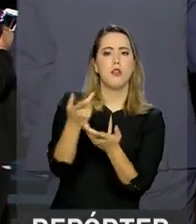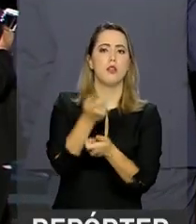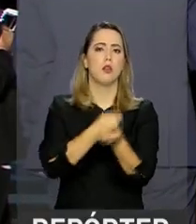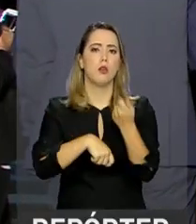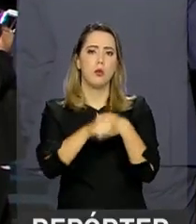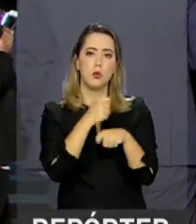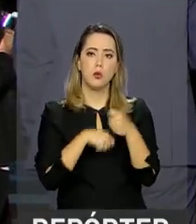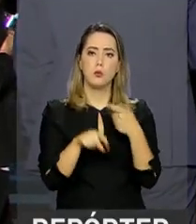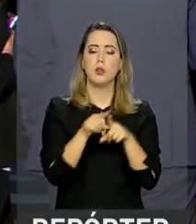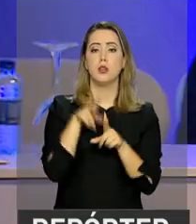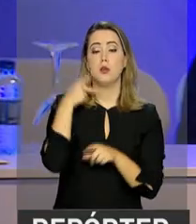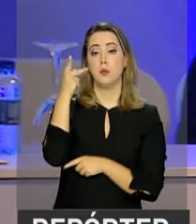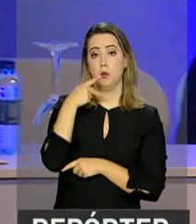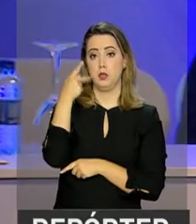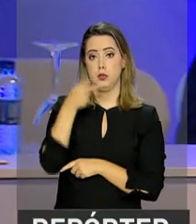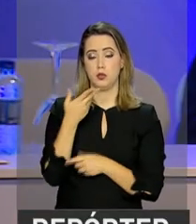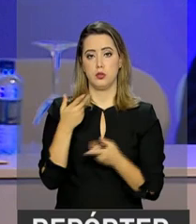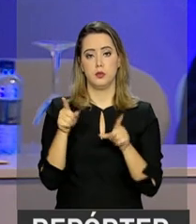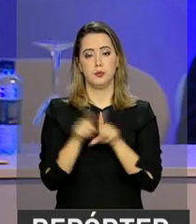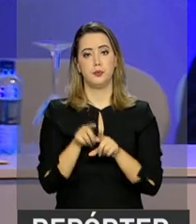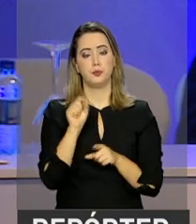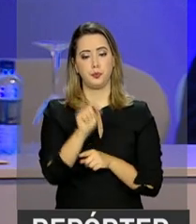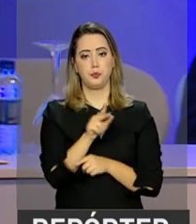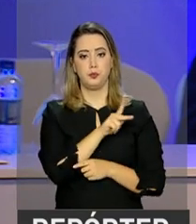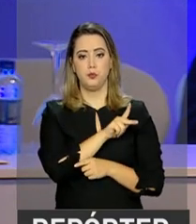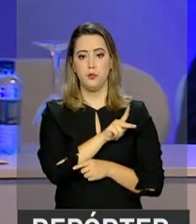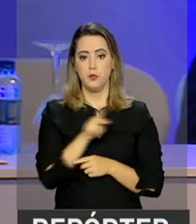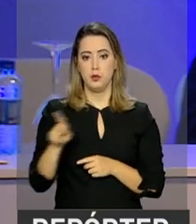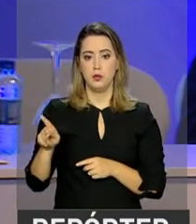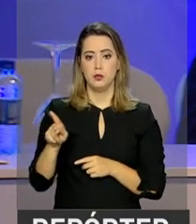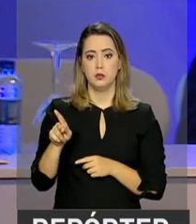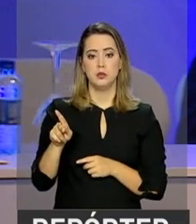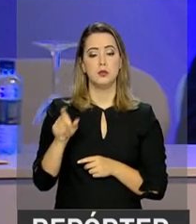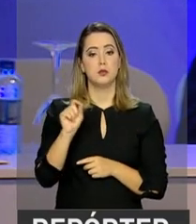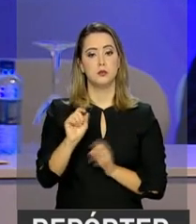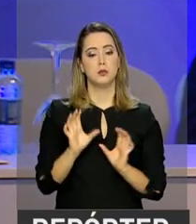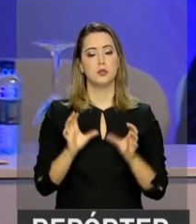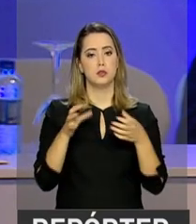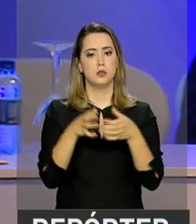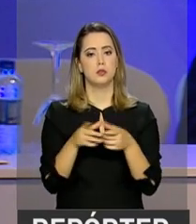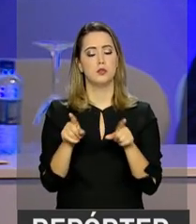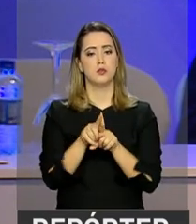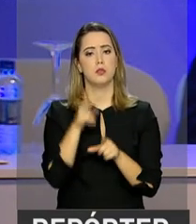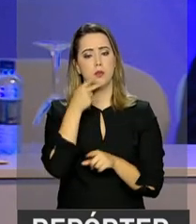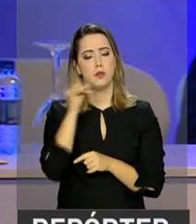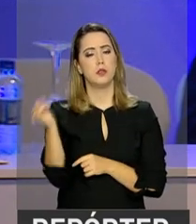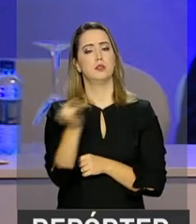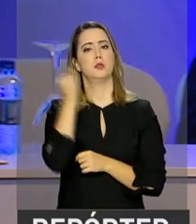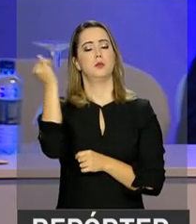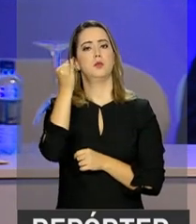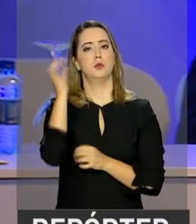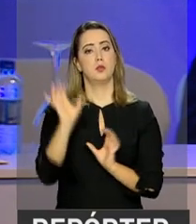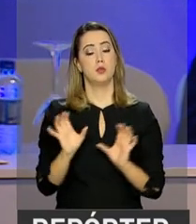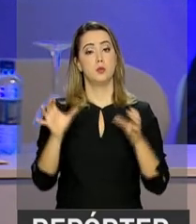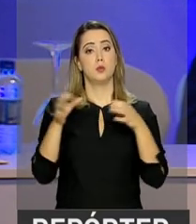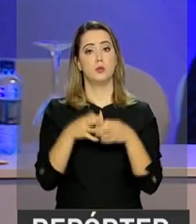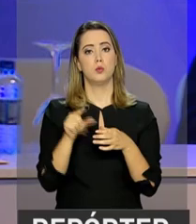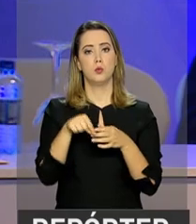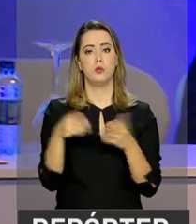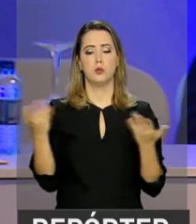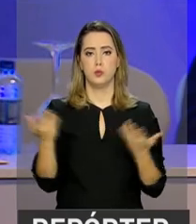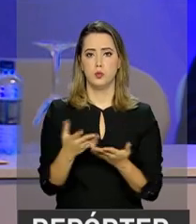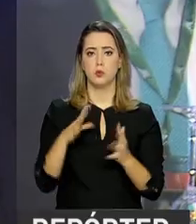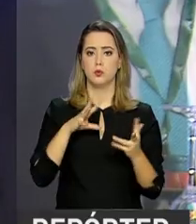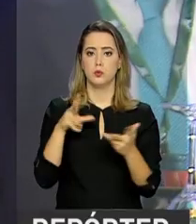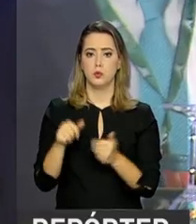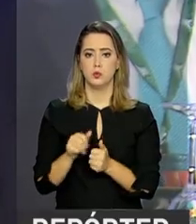economia e política. O presidente do Conselho Administrativo de Defesa Econômica fala da importância do bloco no cenário